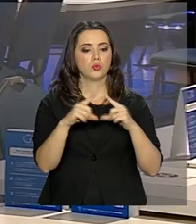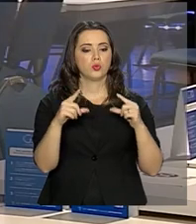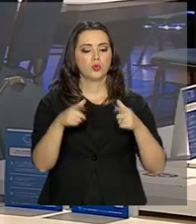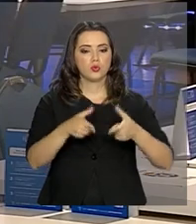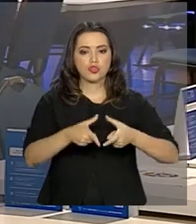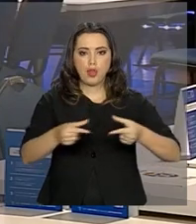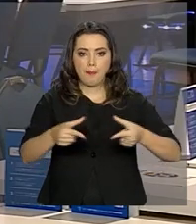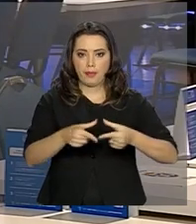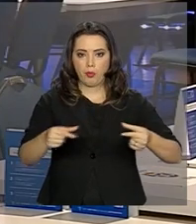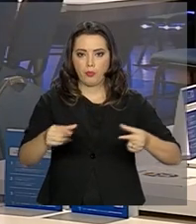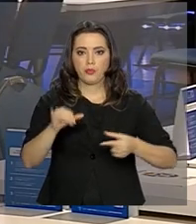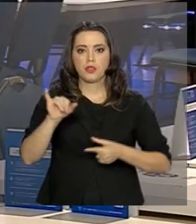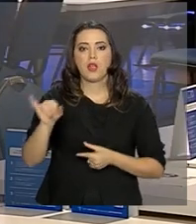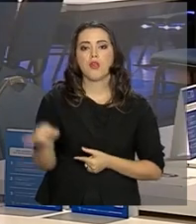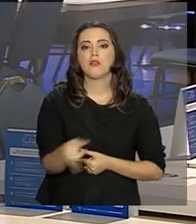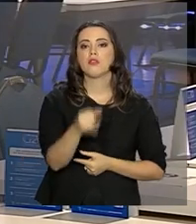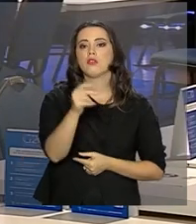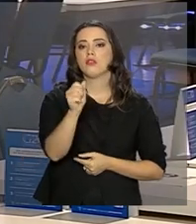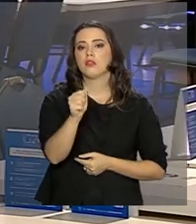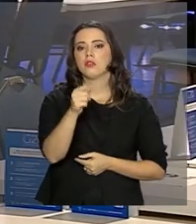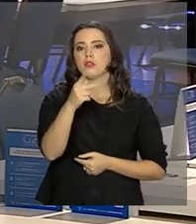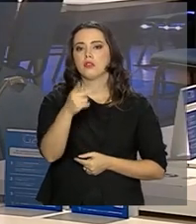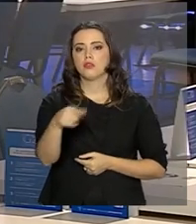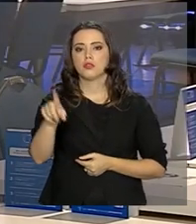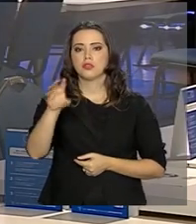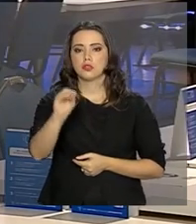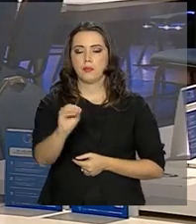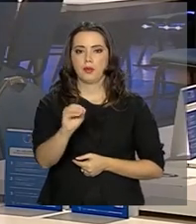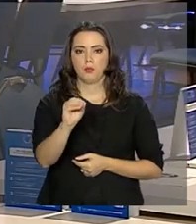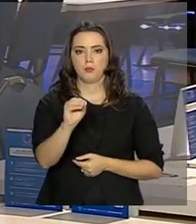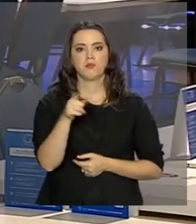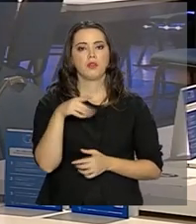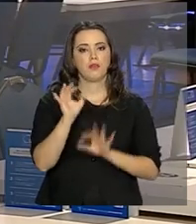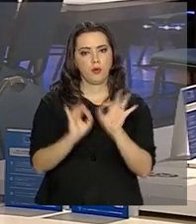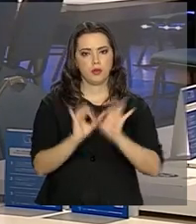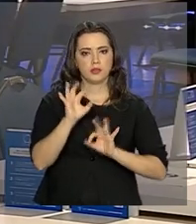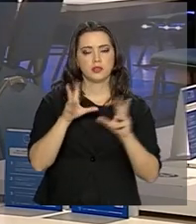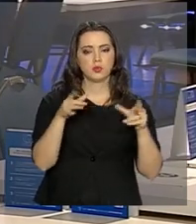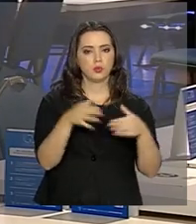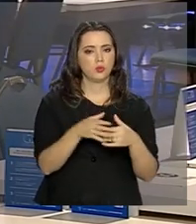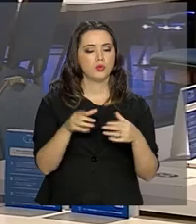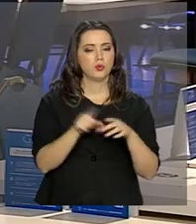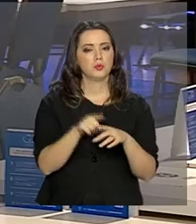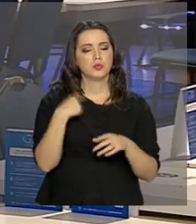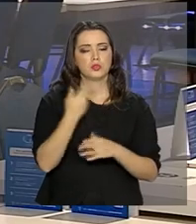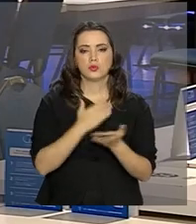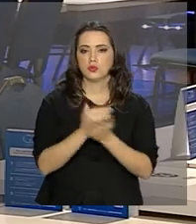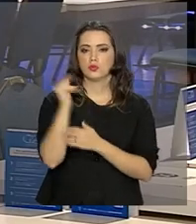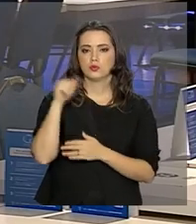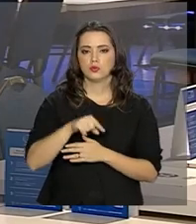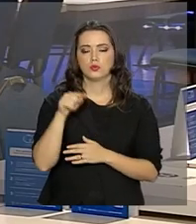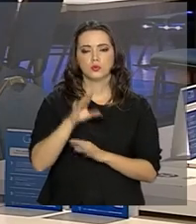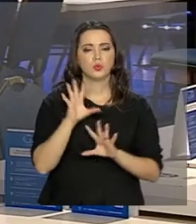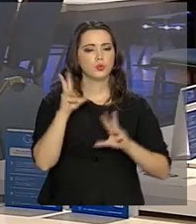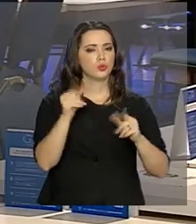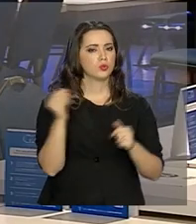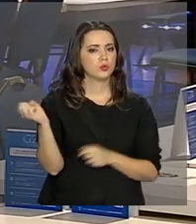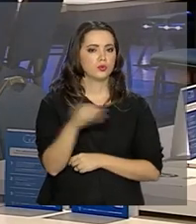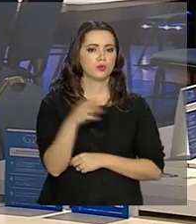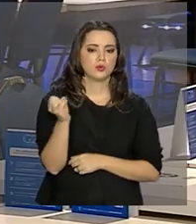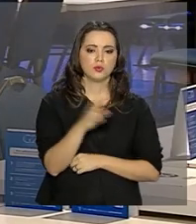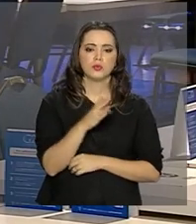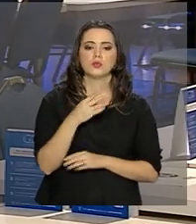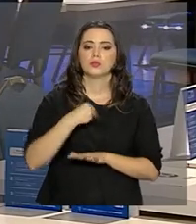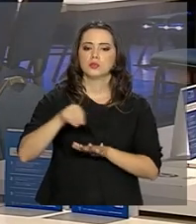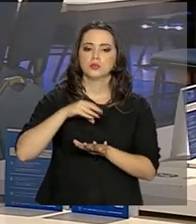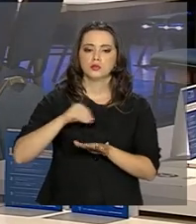Japão que vai organizar a próxima cúpula. E a gente continua por aqui acompanhando todas as novidades, todas